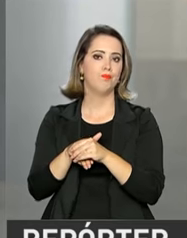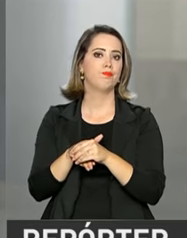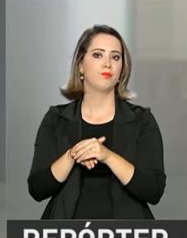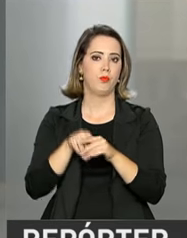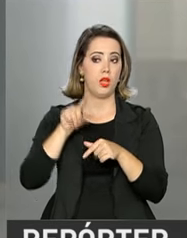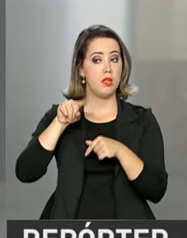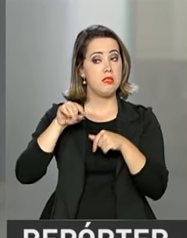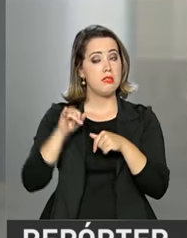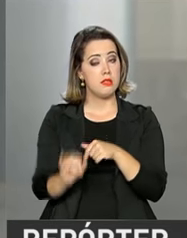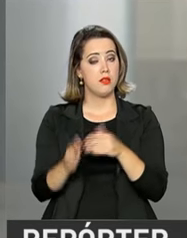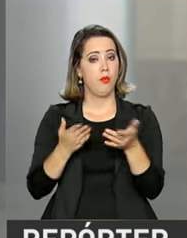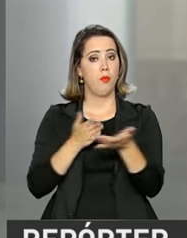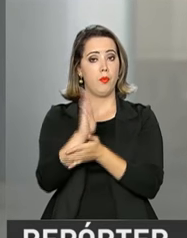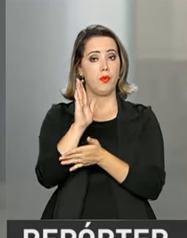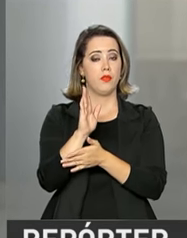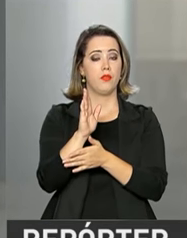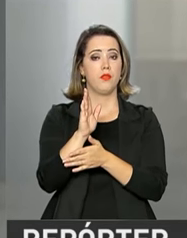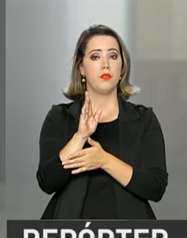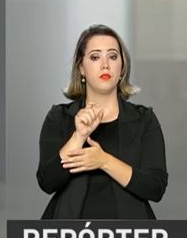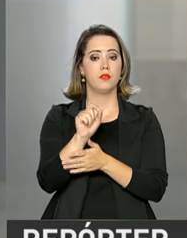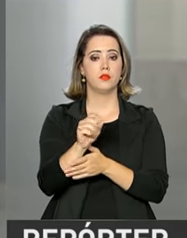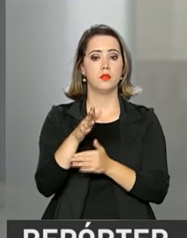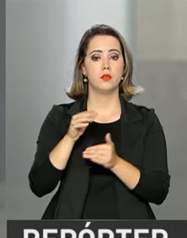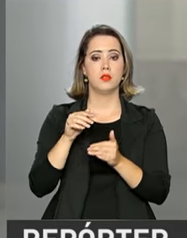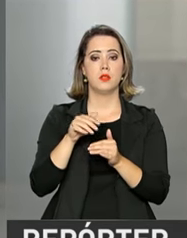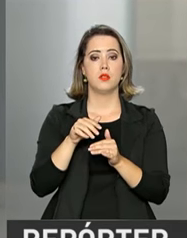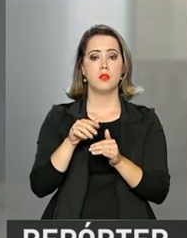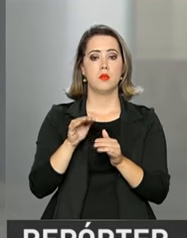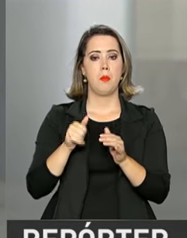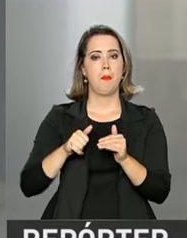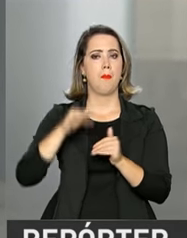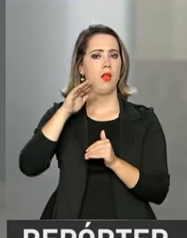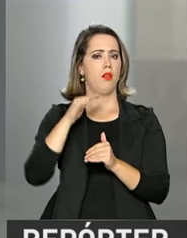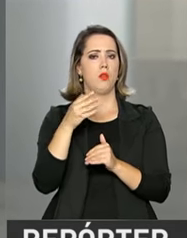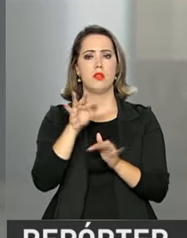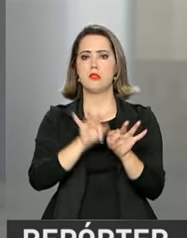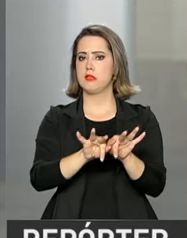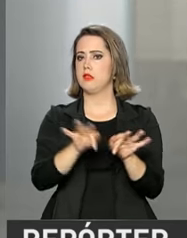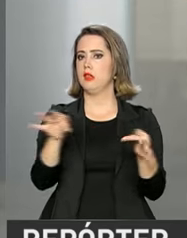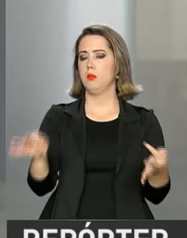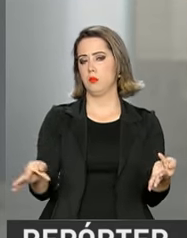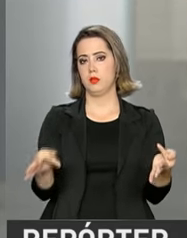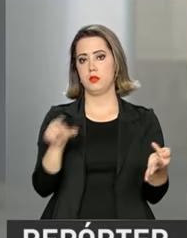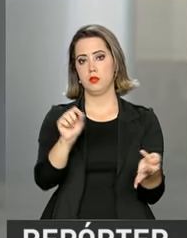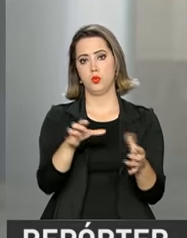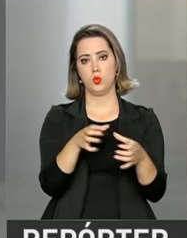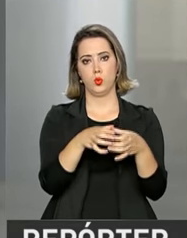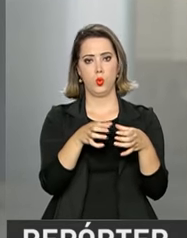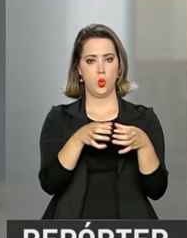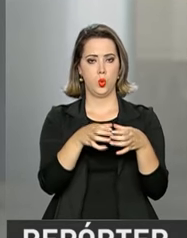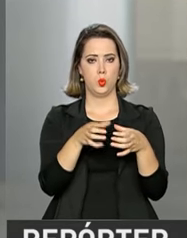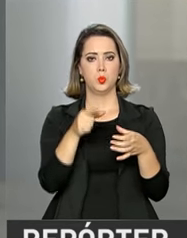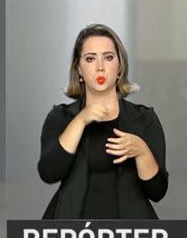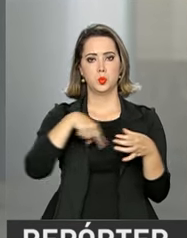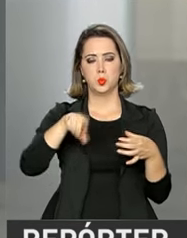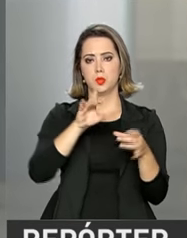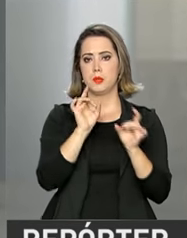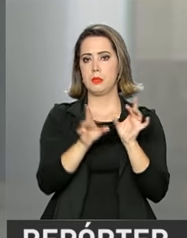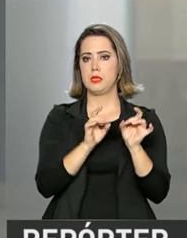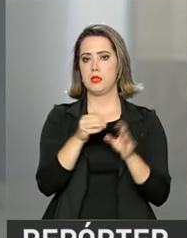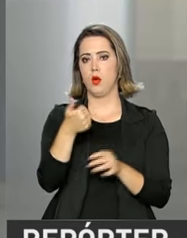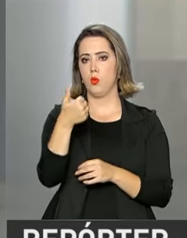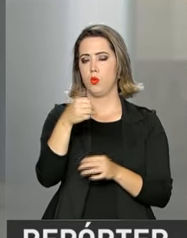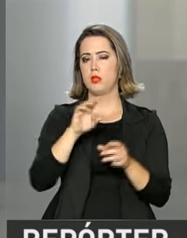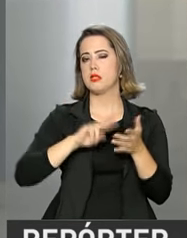aprovado é necessária a maioria simples dos votos na comissão dezenove deputados votando a